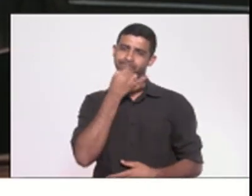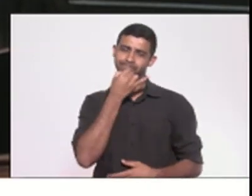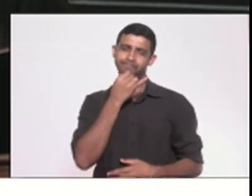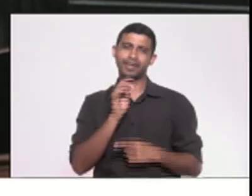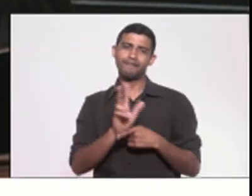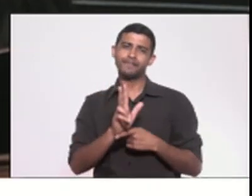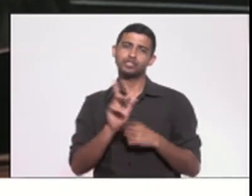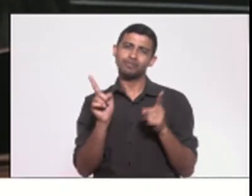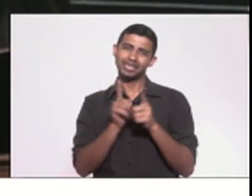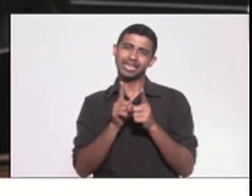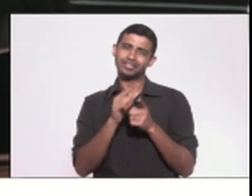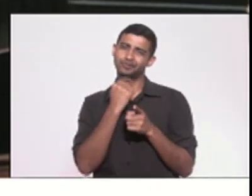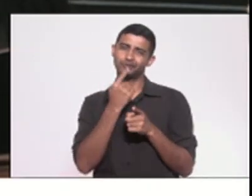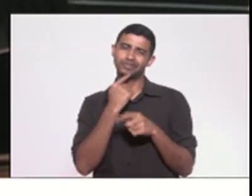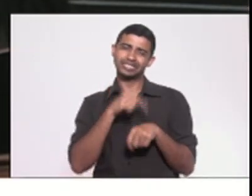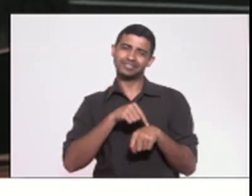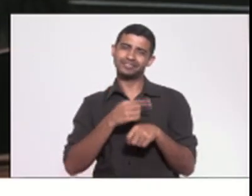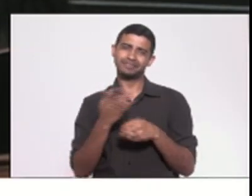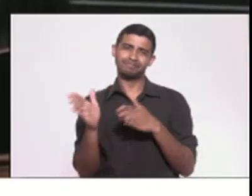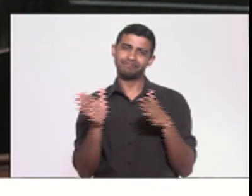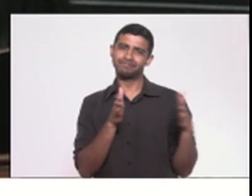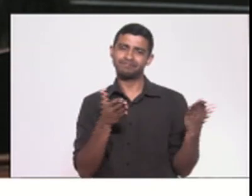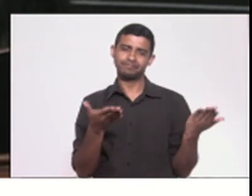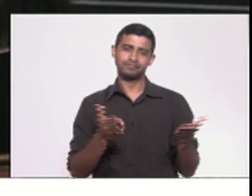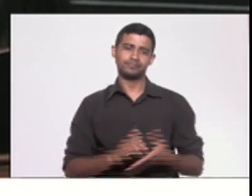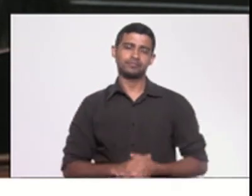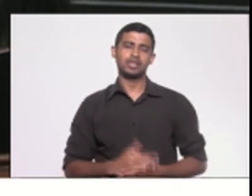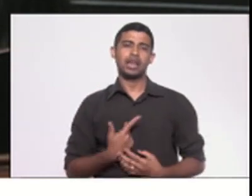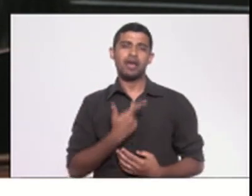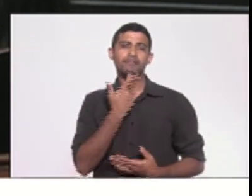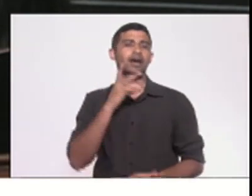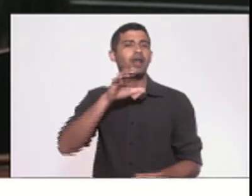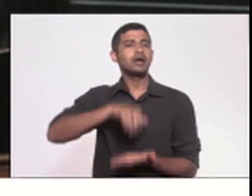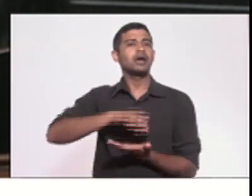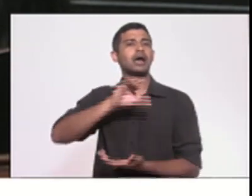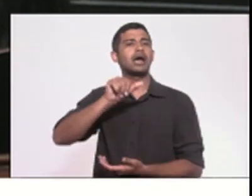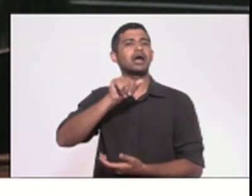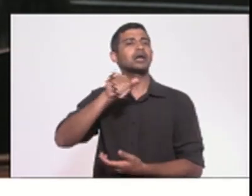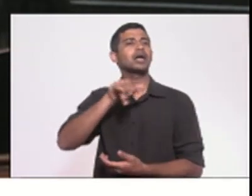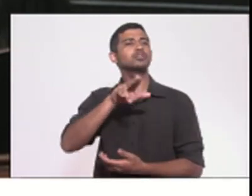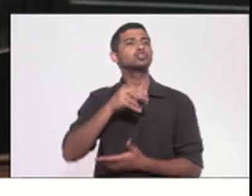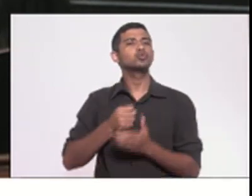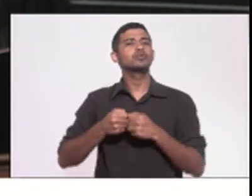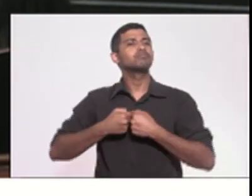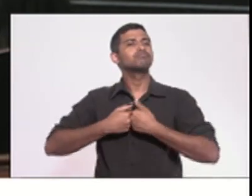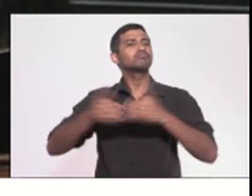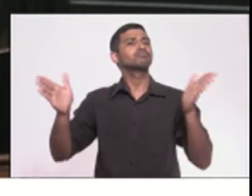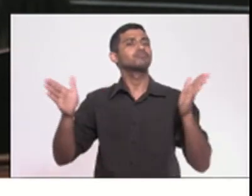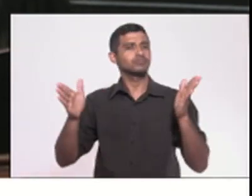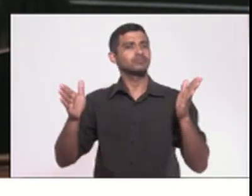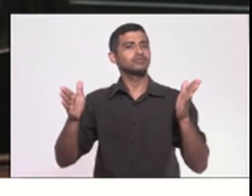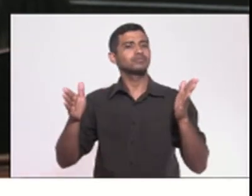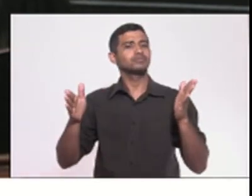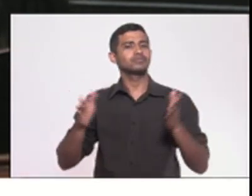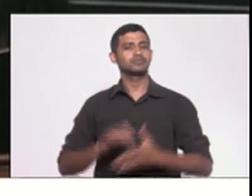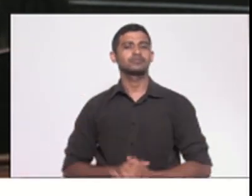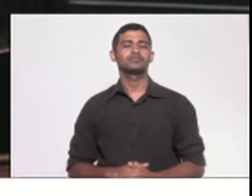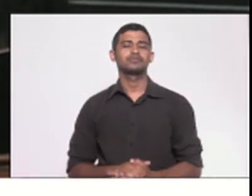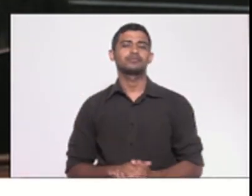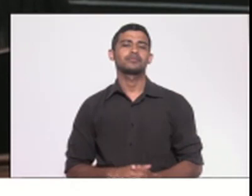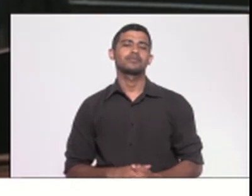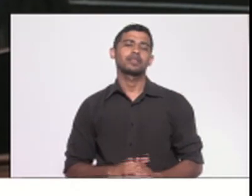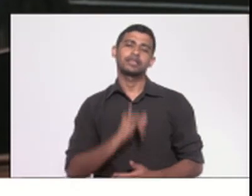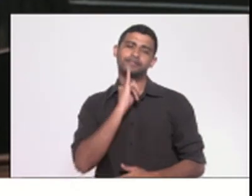para passar, sobre essa unidade quando ela foi inaugurada. É um programa do André Trigueiro, mas